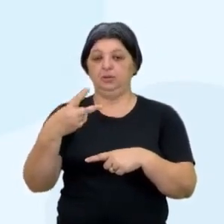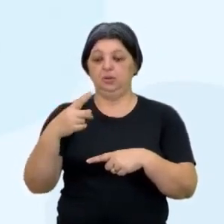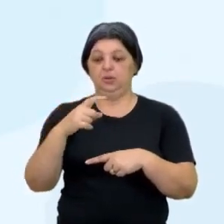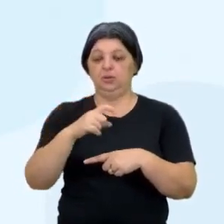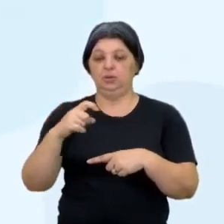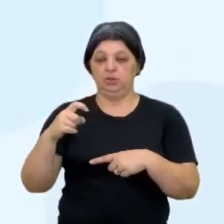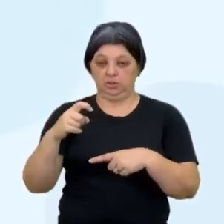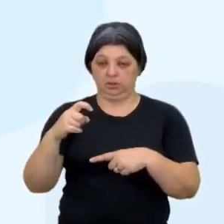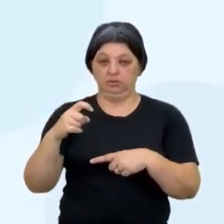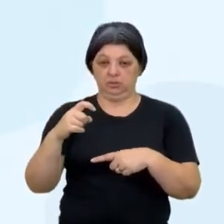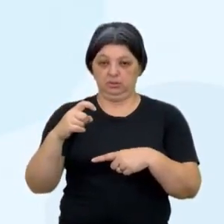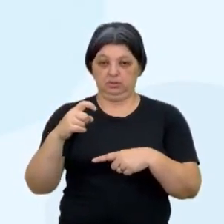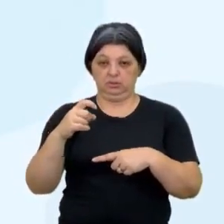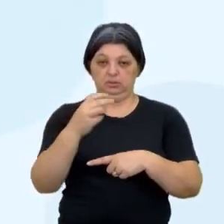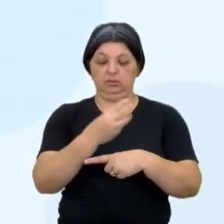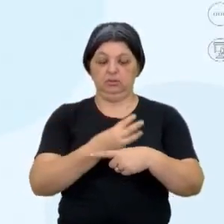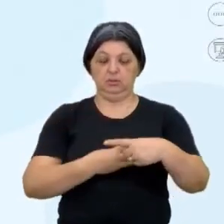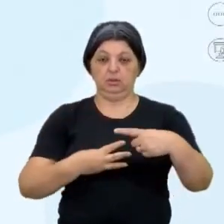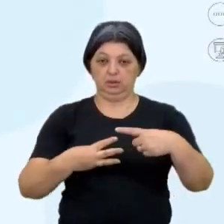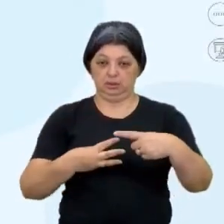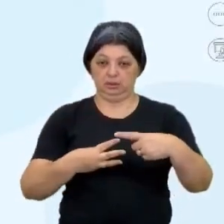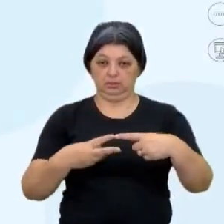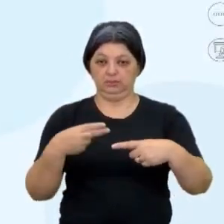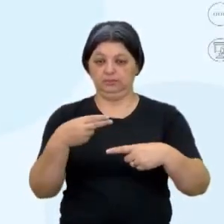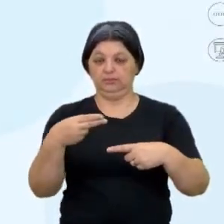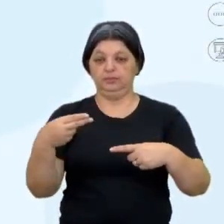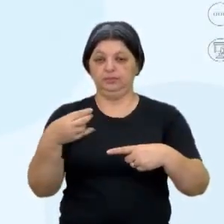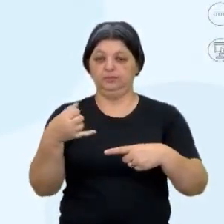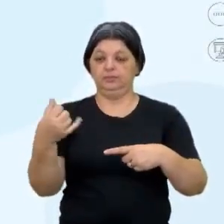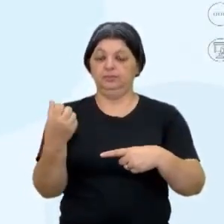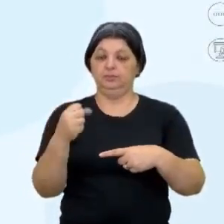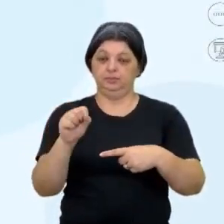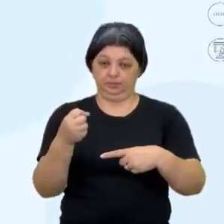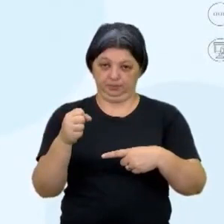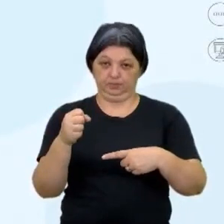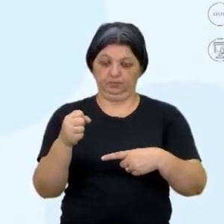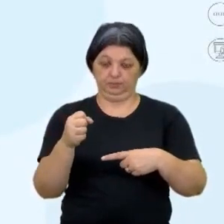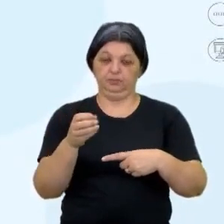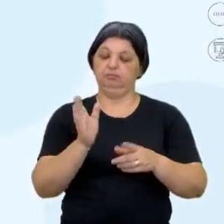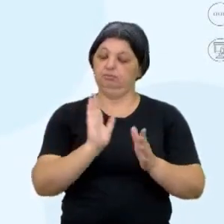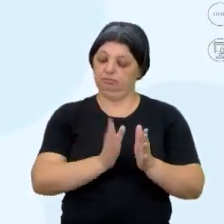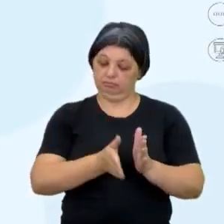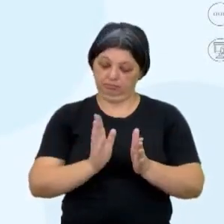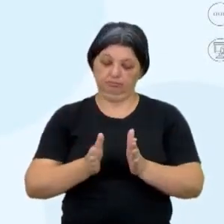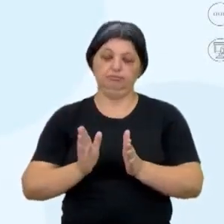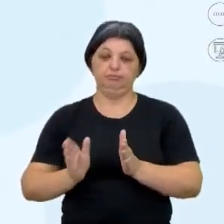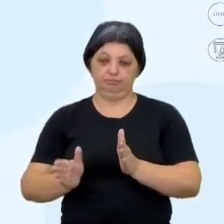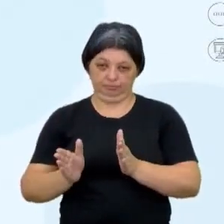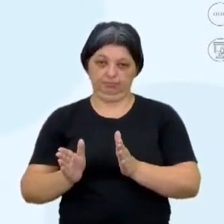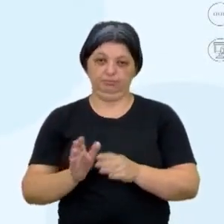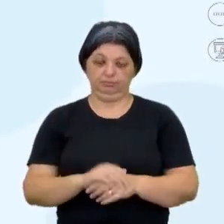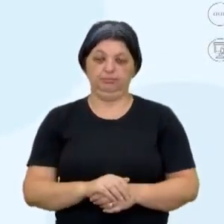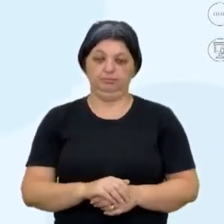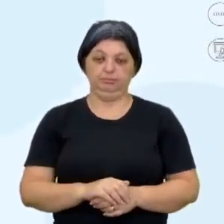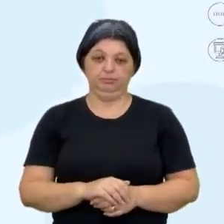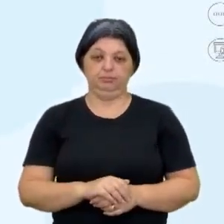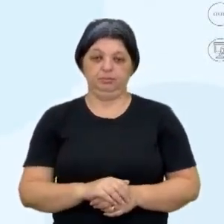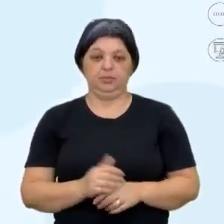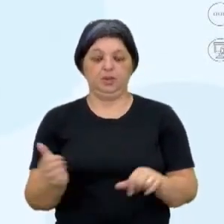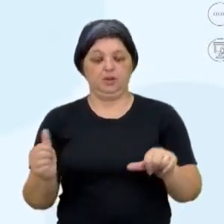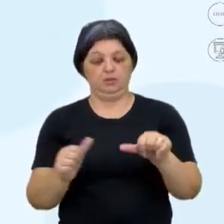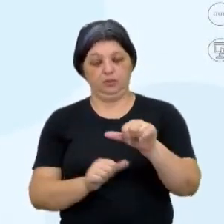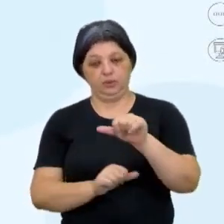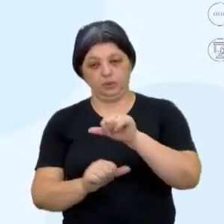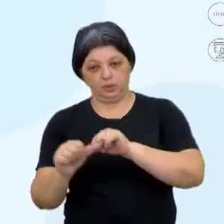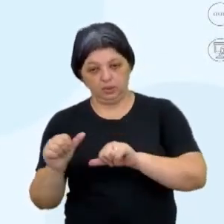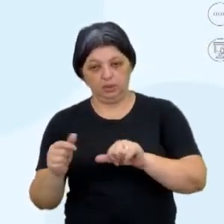todo o resto, tá certo? Olha lá, menos 8. E aí a gente faz os procedimentos comuns aí. Tu vai passando os números para o outro lado, tá